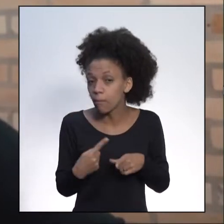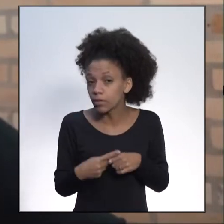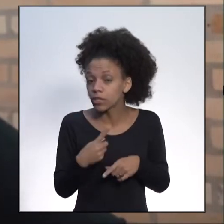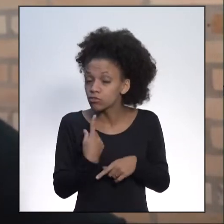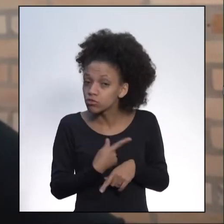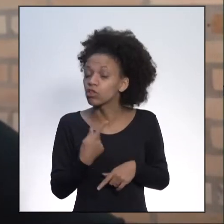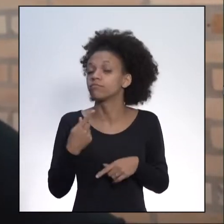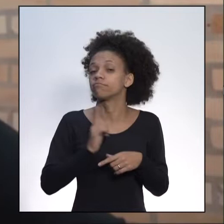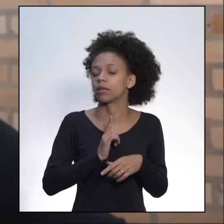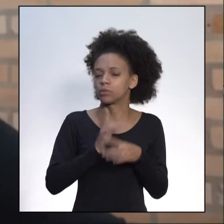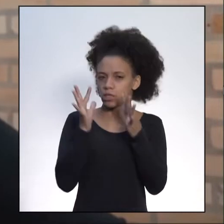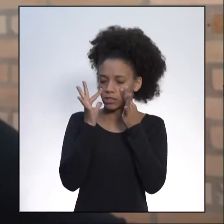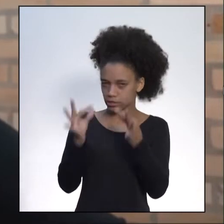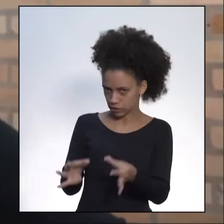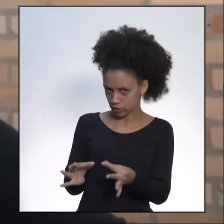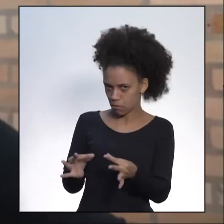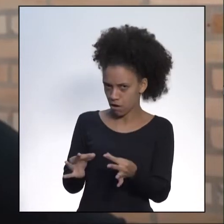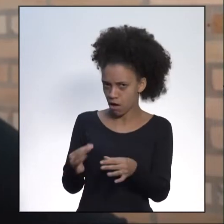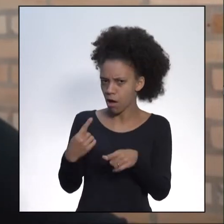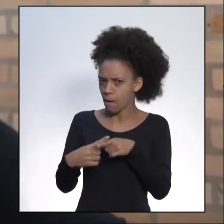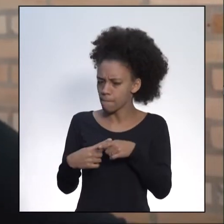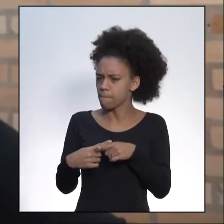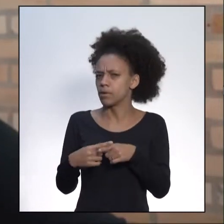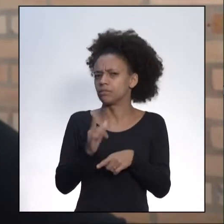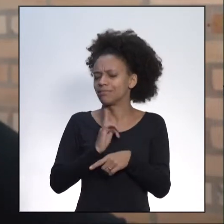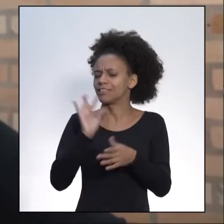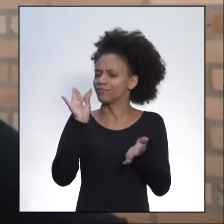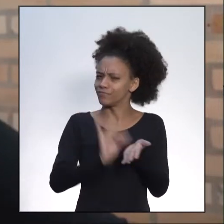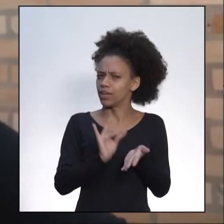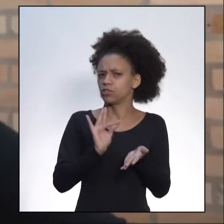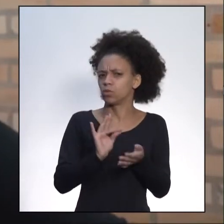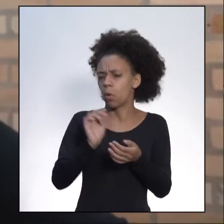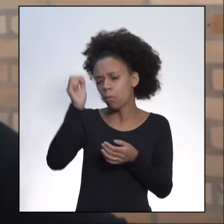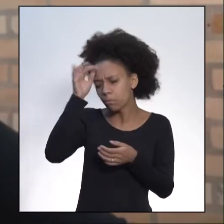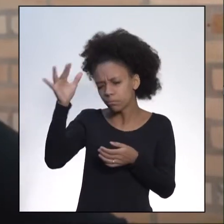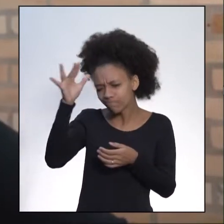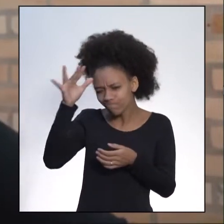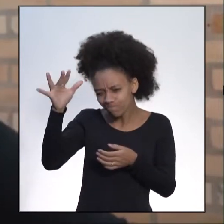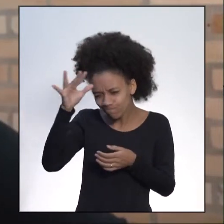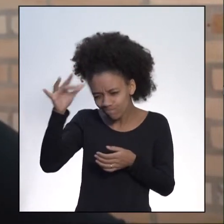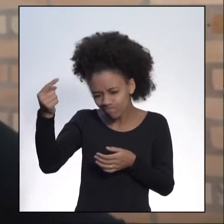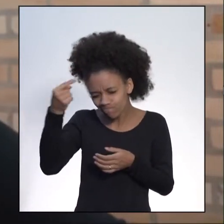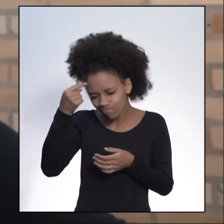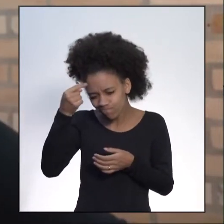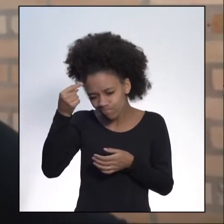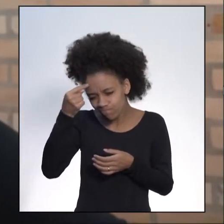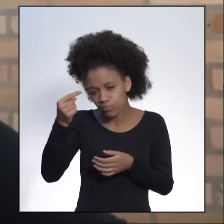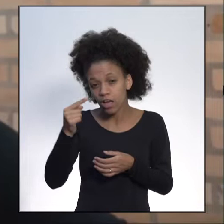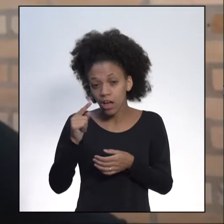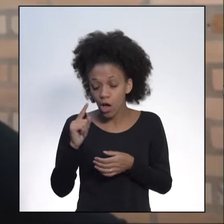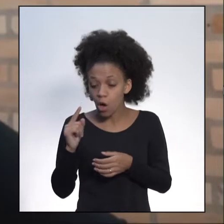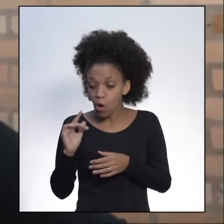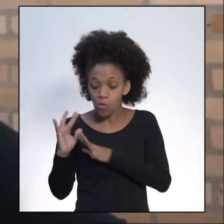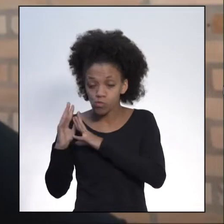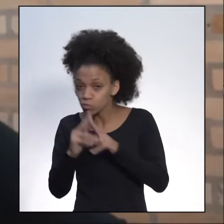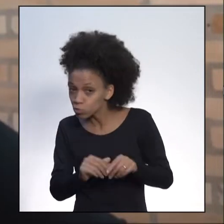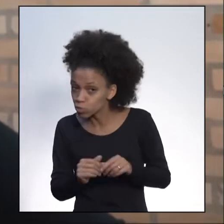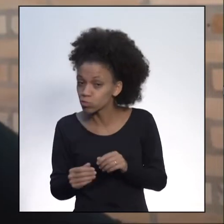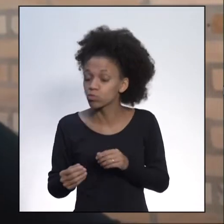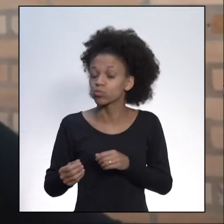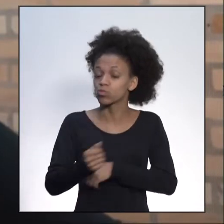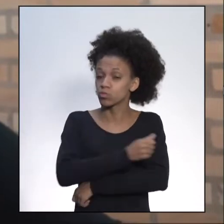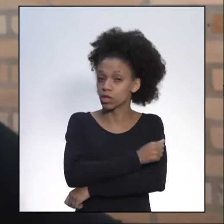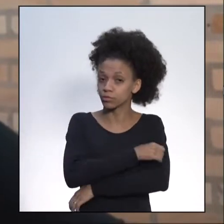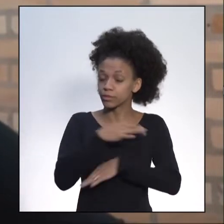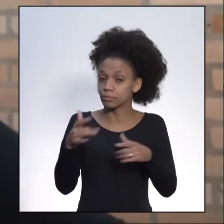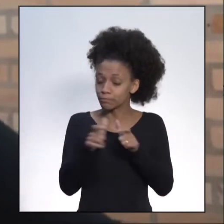tenha uma atenção e que exista, de fato, uma reflexão com esses alunos, mesmo imaginando a dimensão que